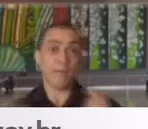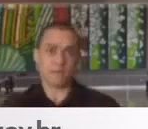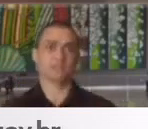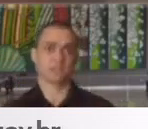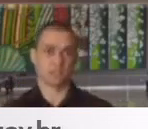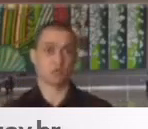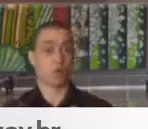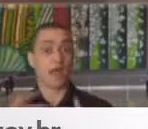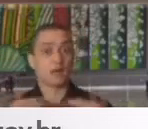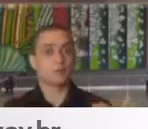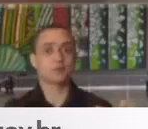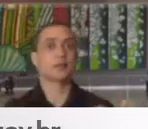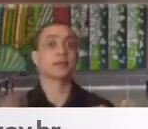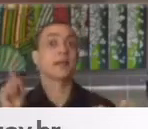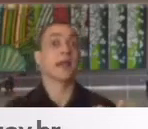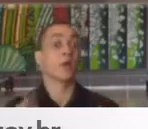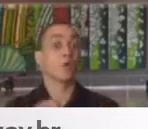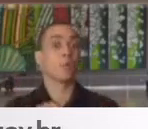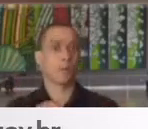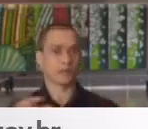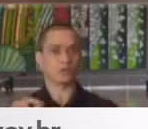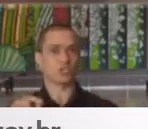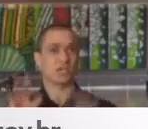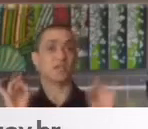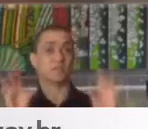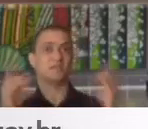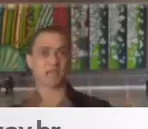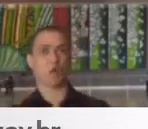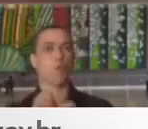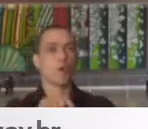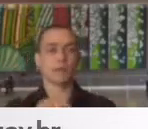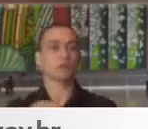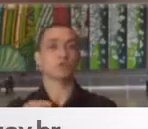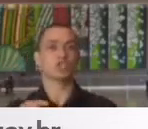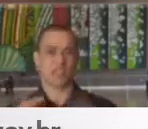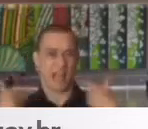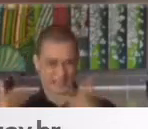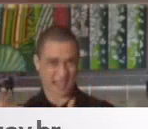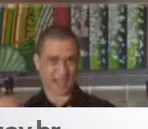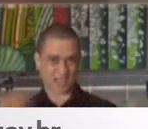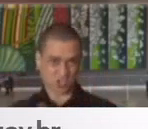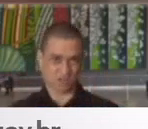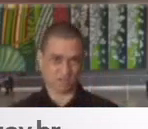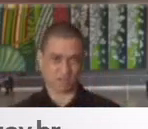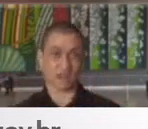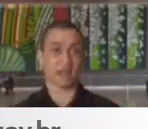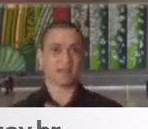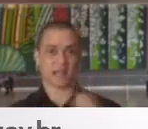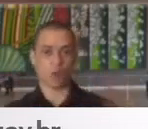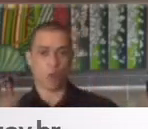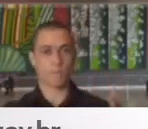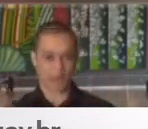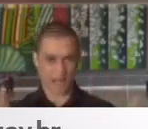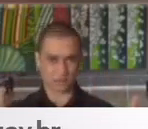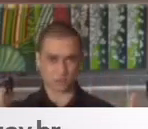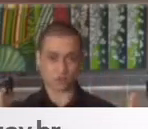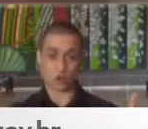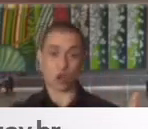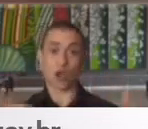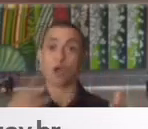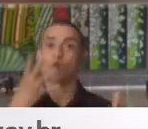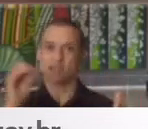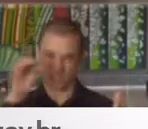são instrumentos de um momento de exceção. O momento de exceção é a guerra que nós estamos enfrentando. Há um prazo determinado para isso,